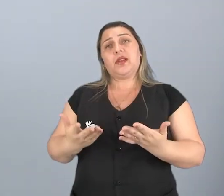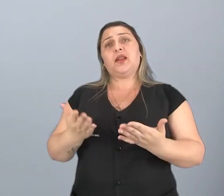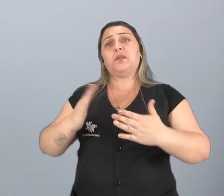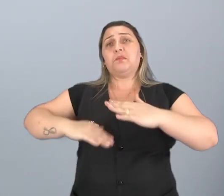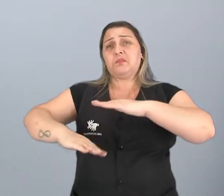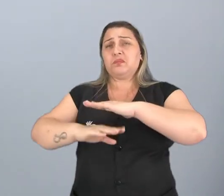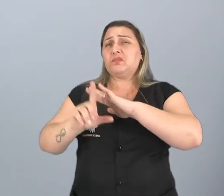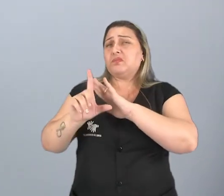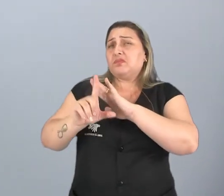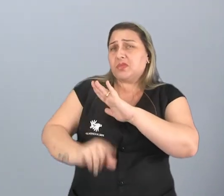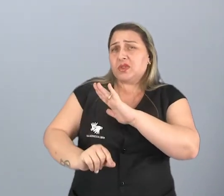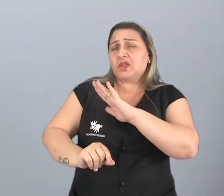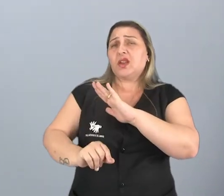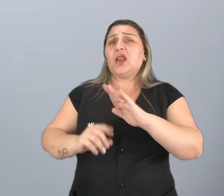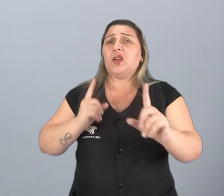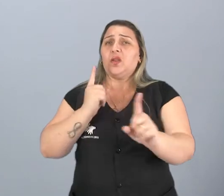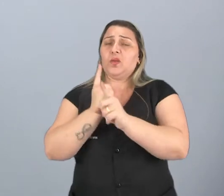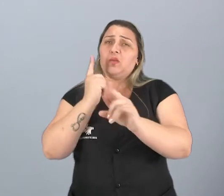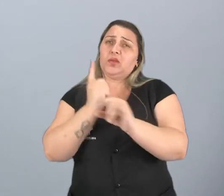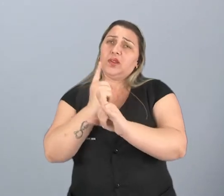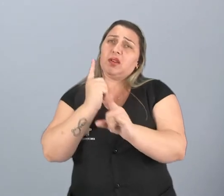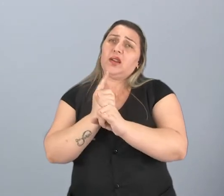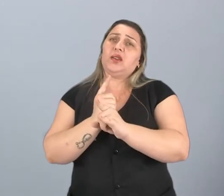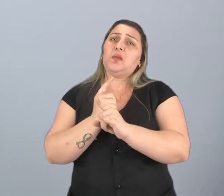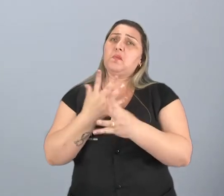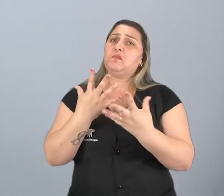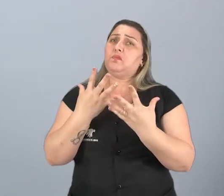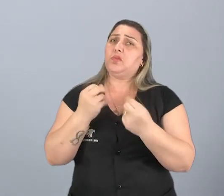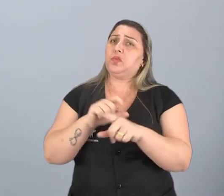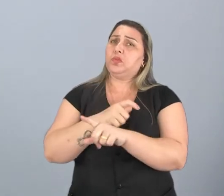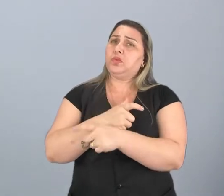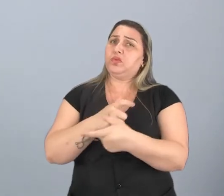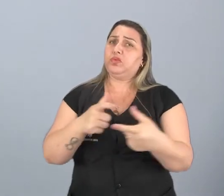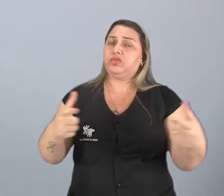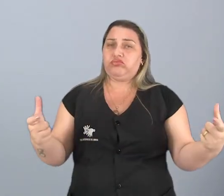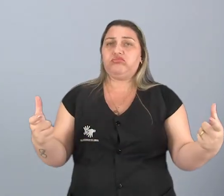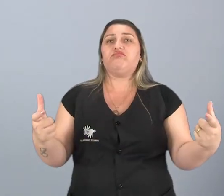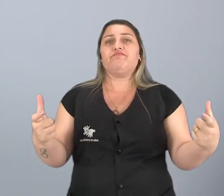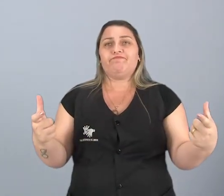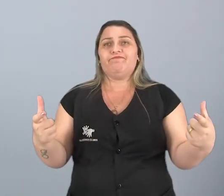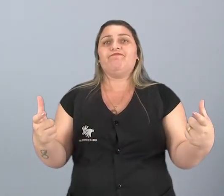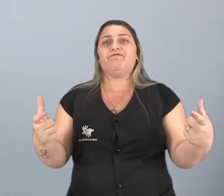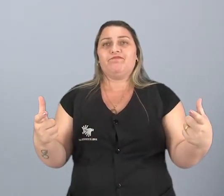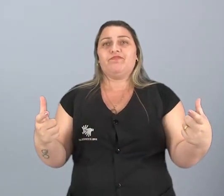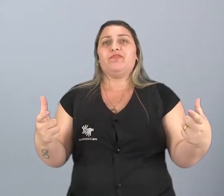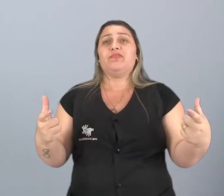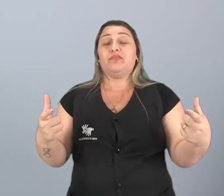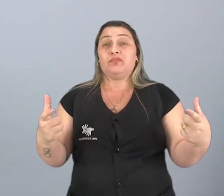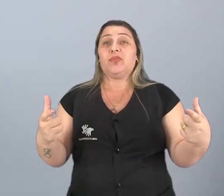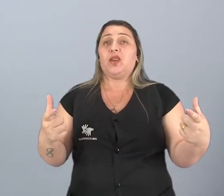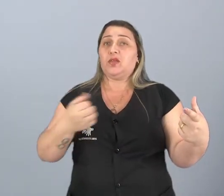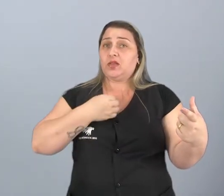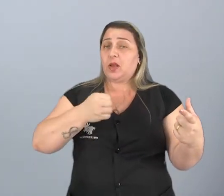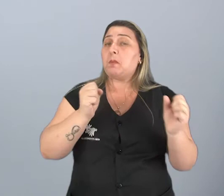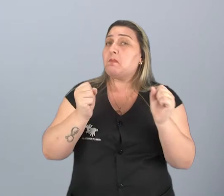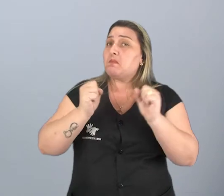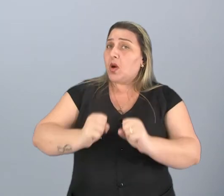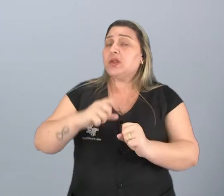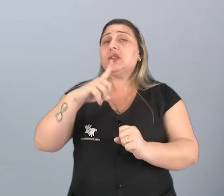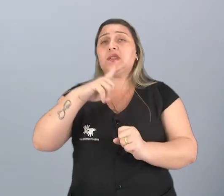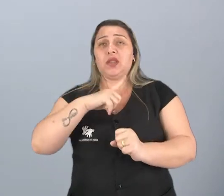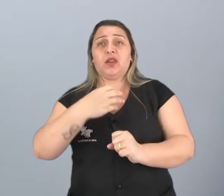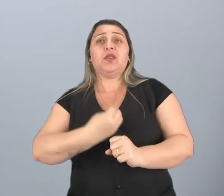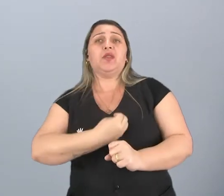baixa quantidade e foi encontrada em muita quantidade, uma grande quantidade. Então, é um forte indício de que possam